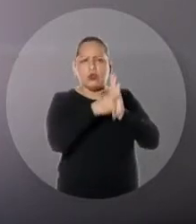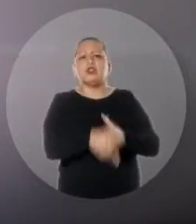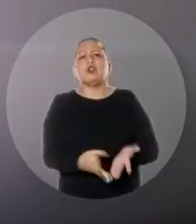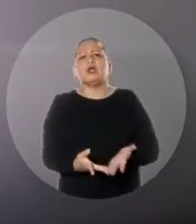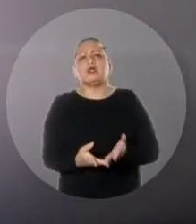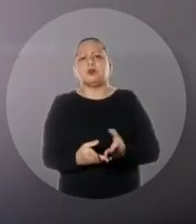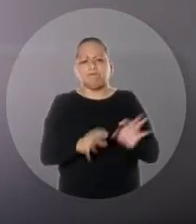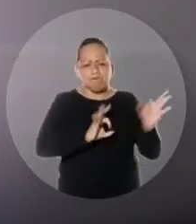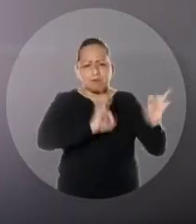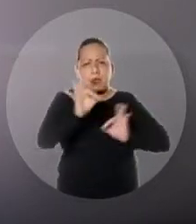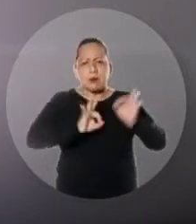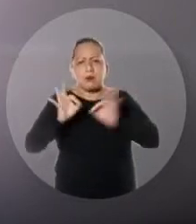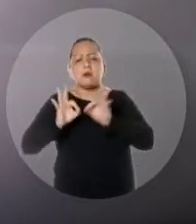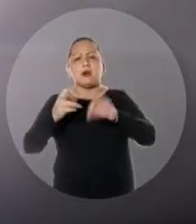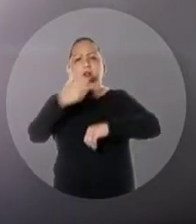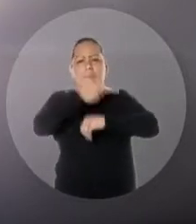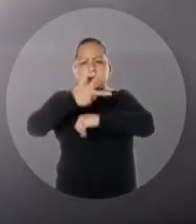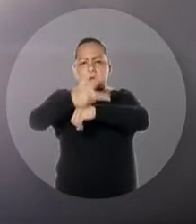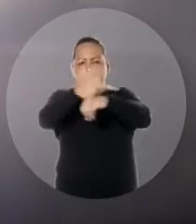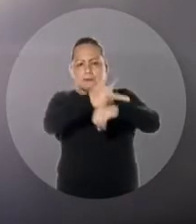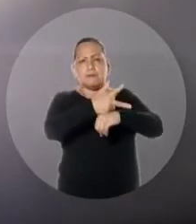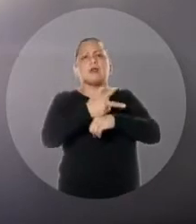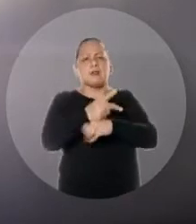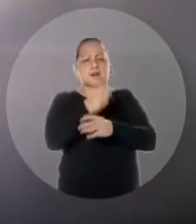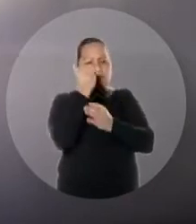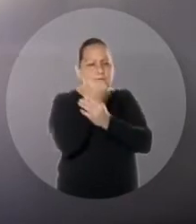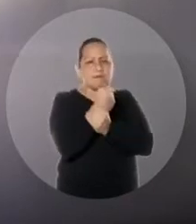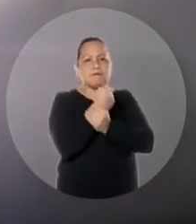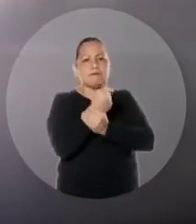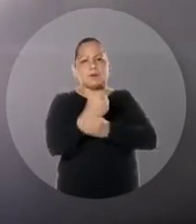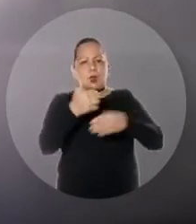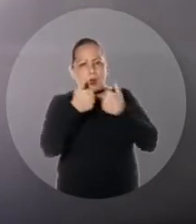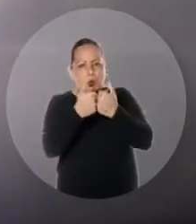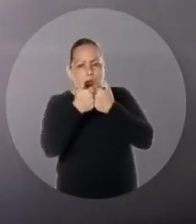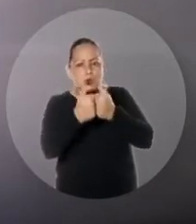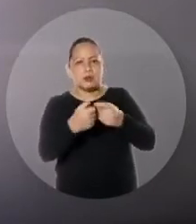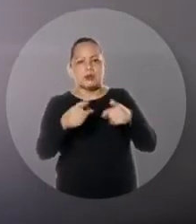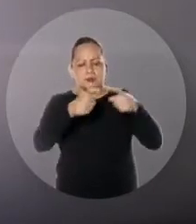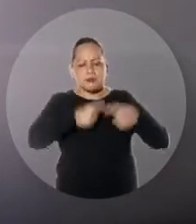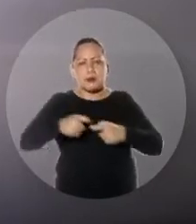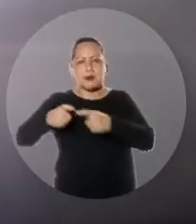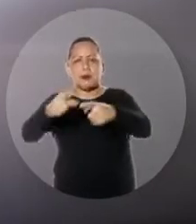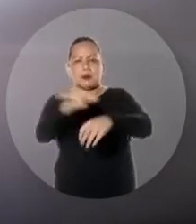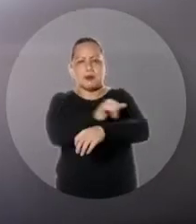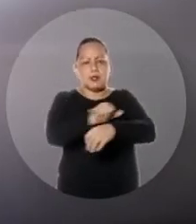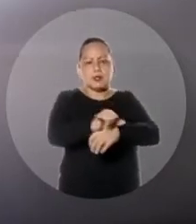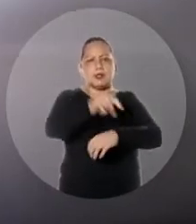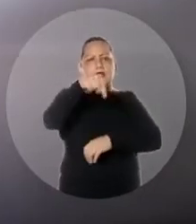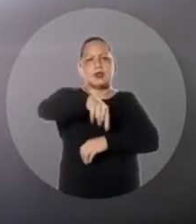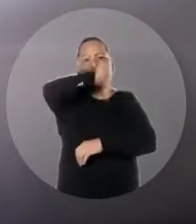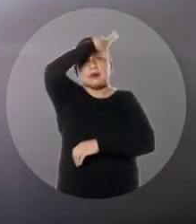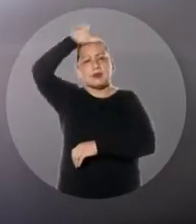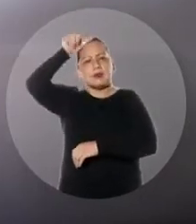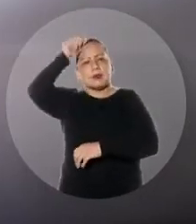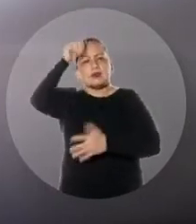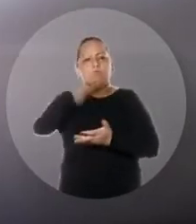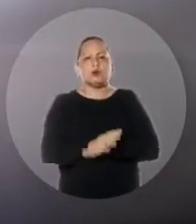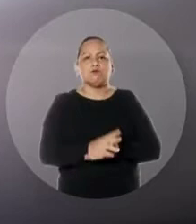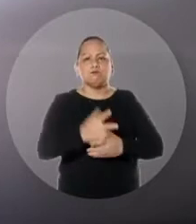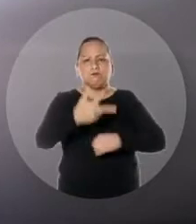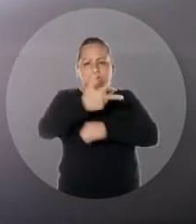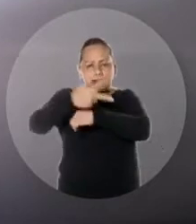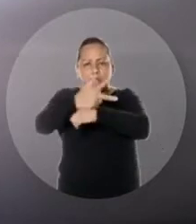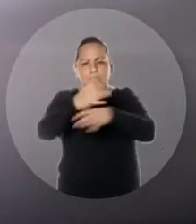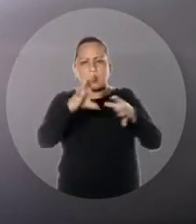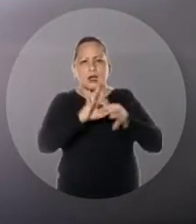esse projeto e implantar uma rede de câmeras de segurança nos ônibus e em pontos estratégicos da cidade.